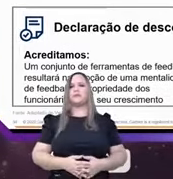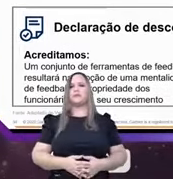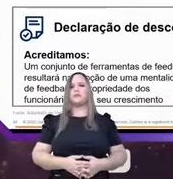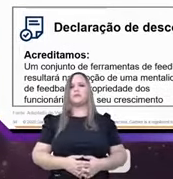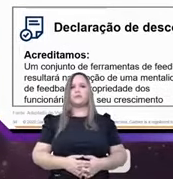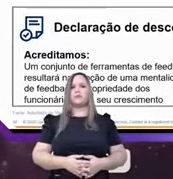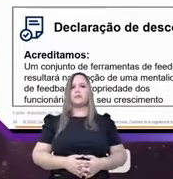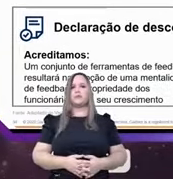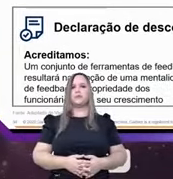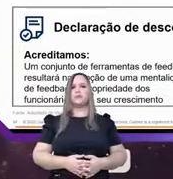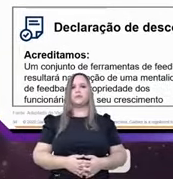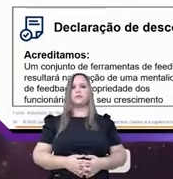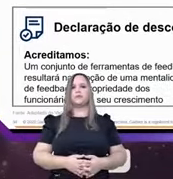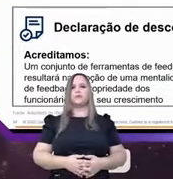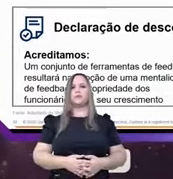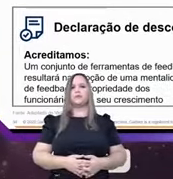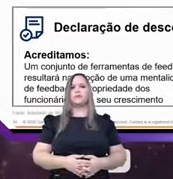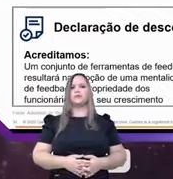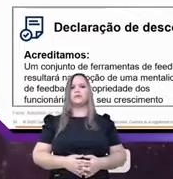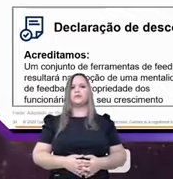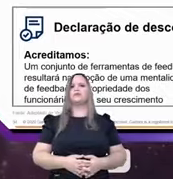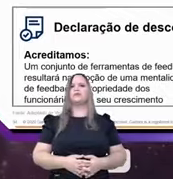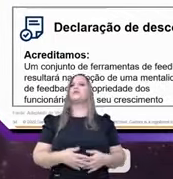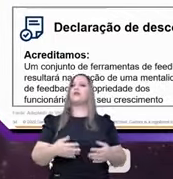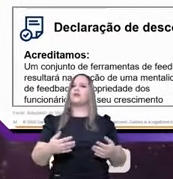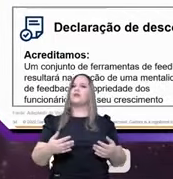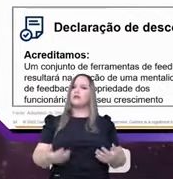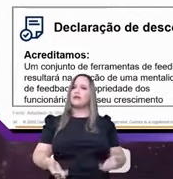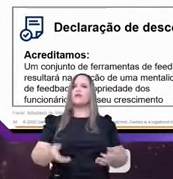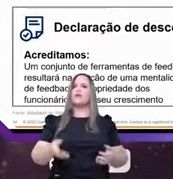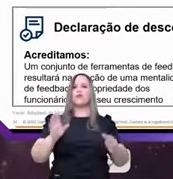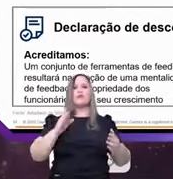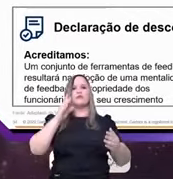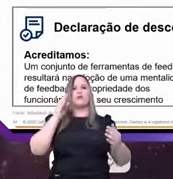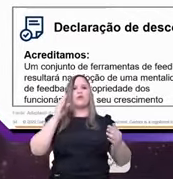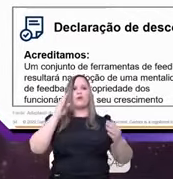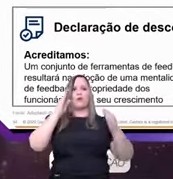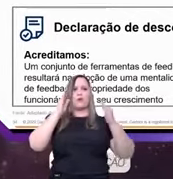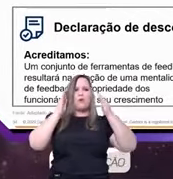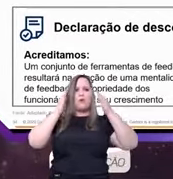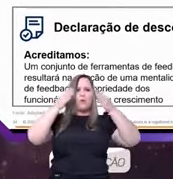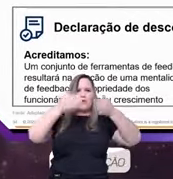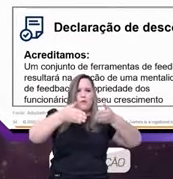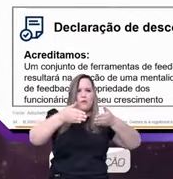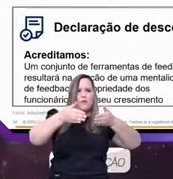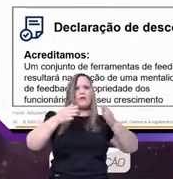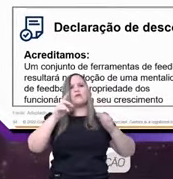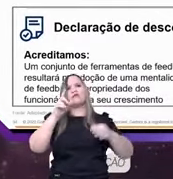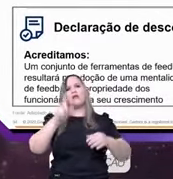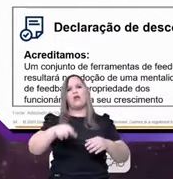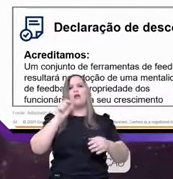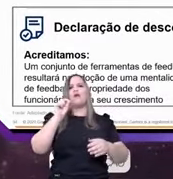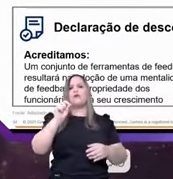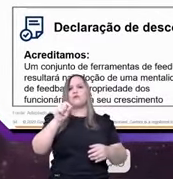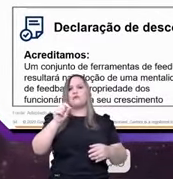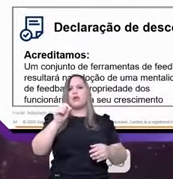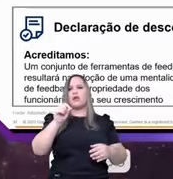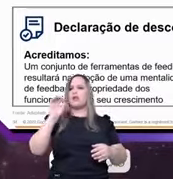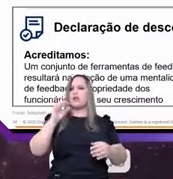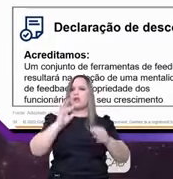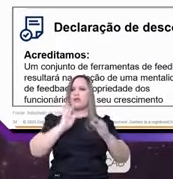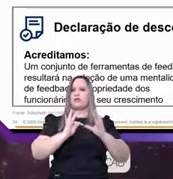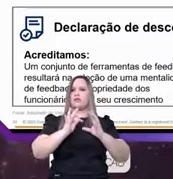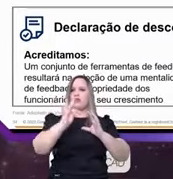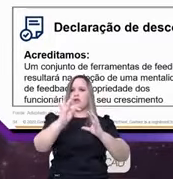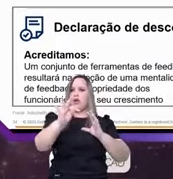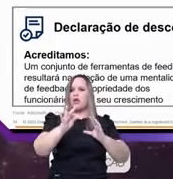Fizeram isso. Temos sucesso com a ferramenta? Temos. Com objetivos o quê? Concreto, testável, mensurável e desafio status quo.